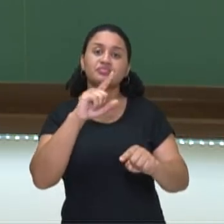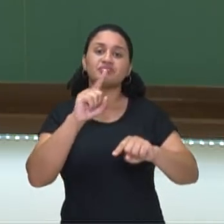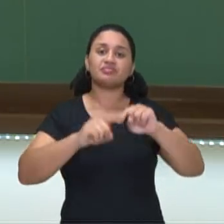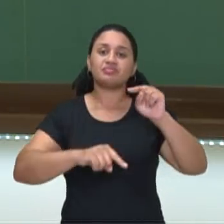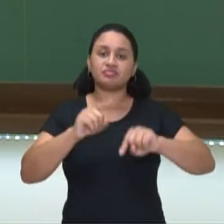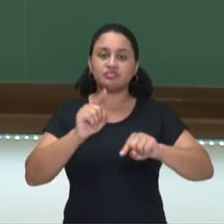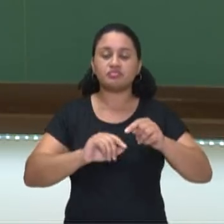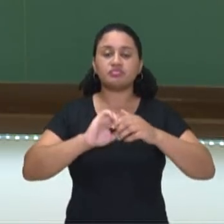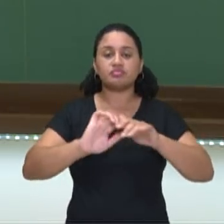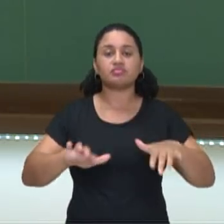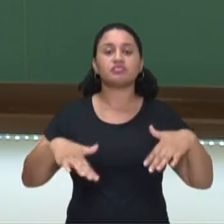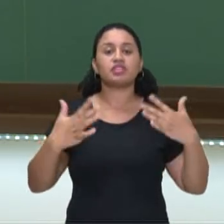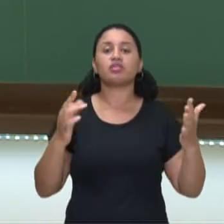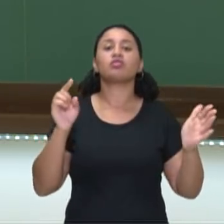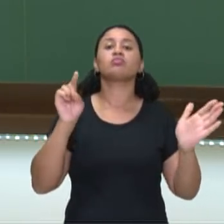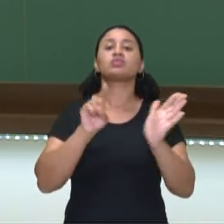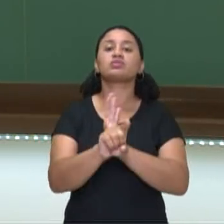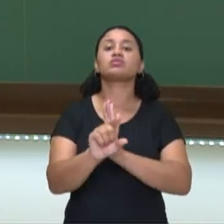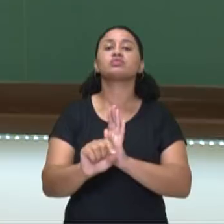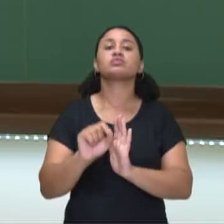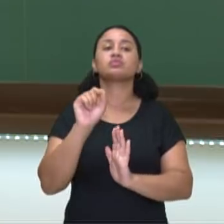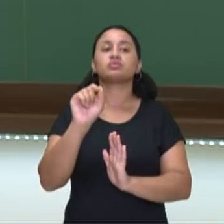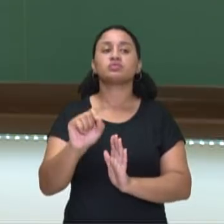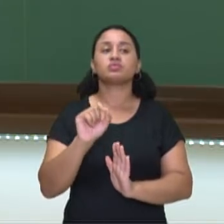eu pergunto para vocês: